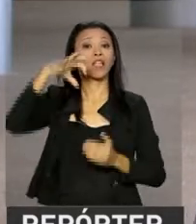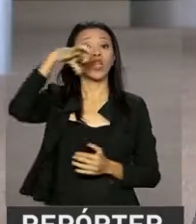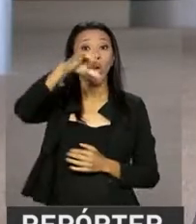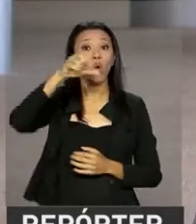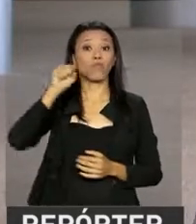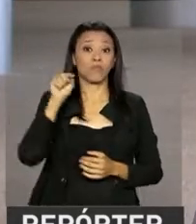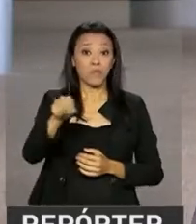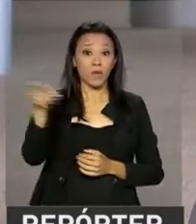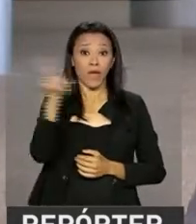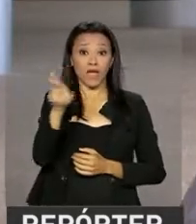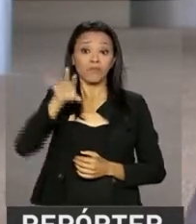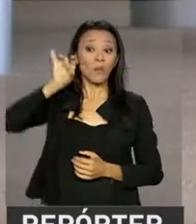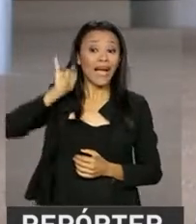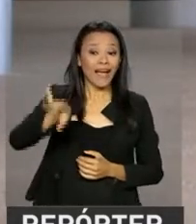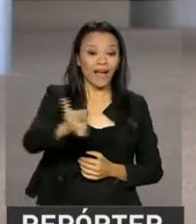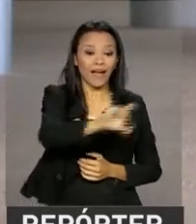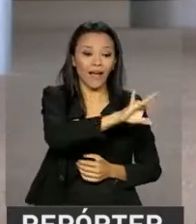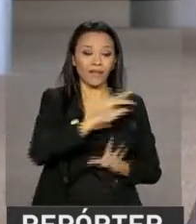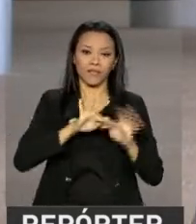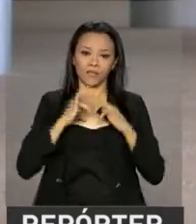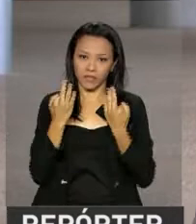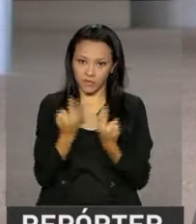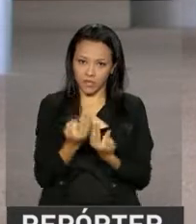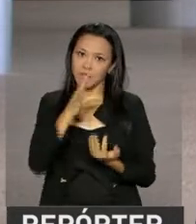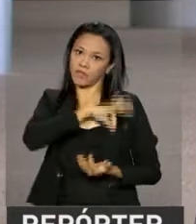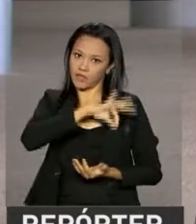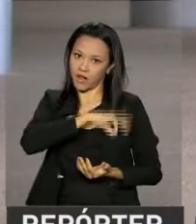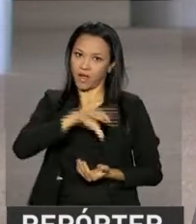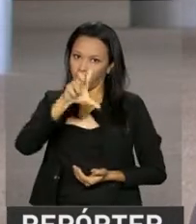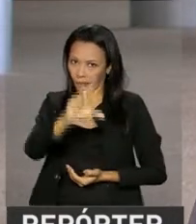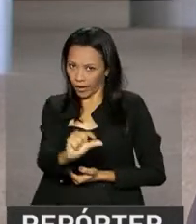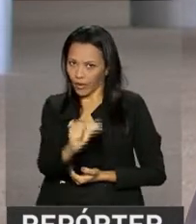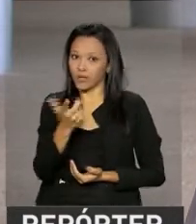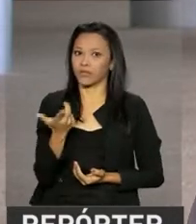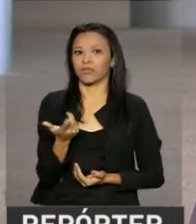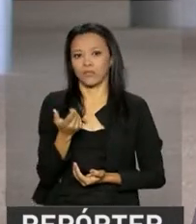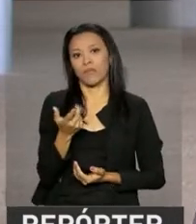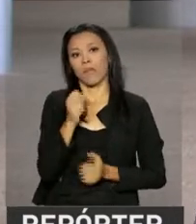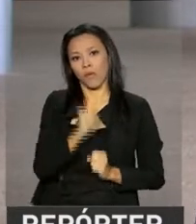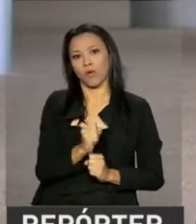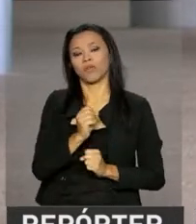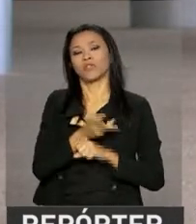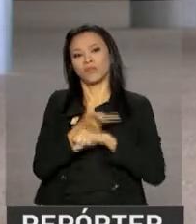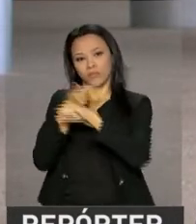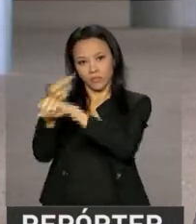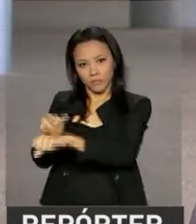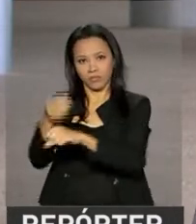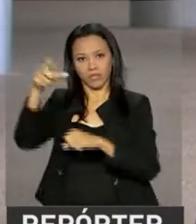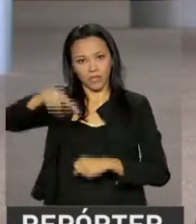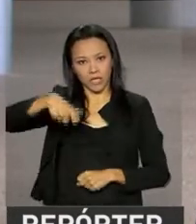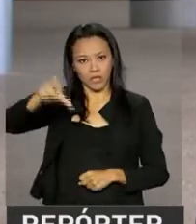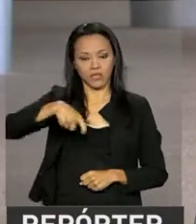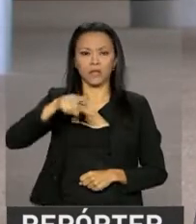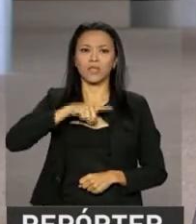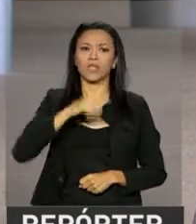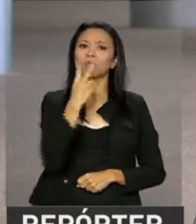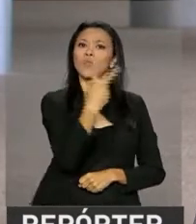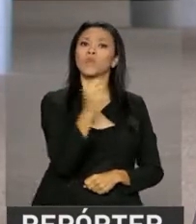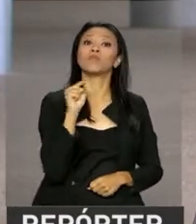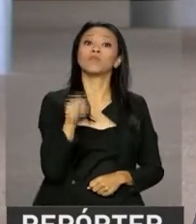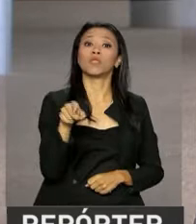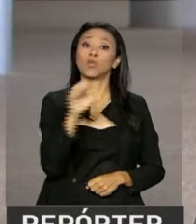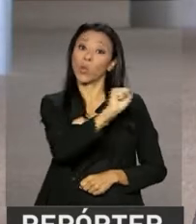reais por família uma família de baixa renda como como você falou - que têm renda de até 2 cerca de dois mil e